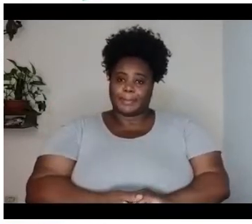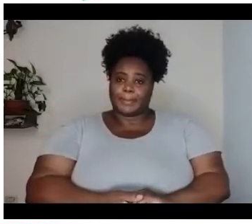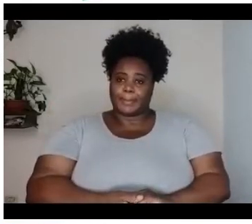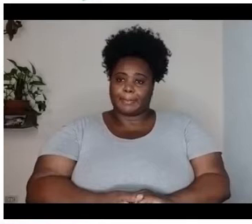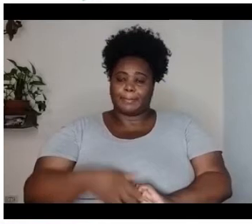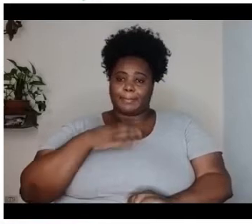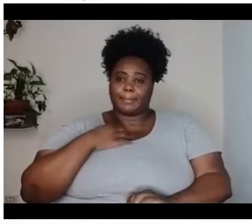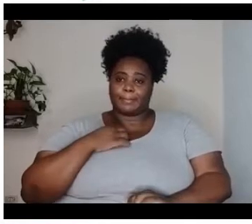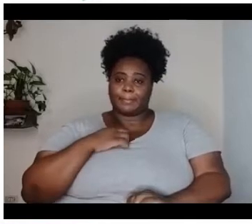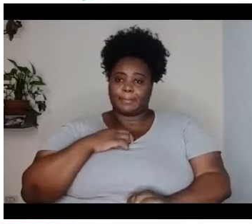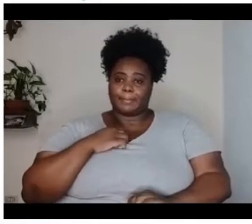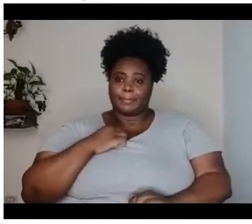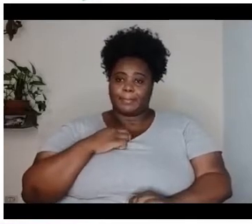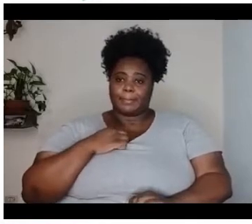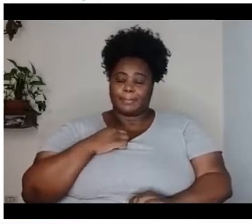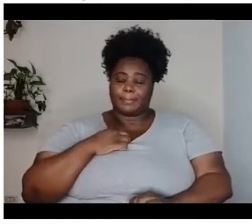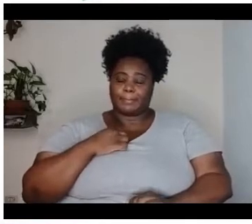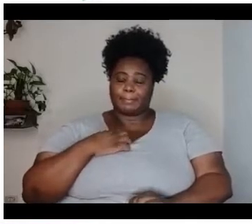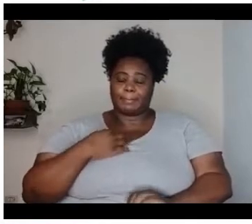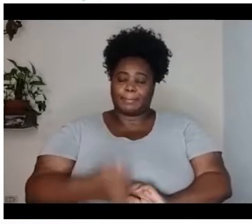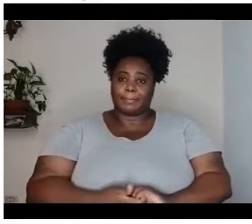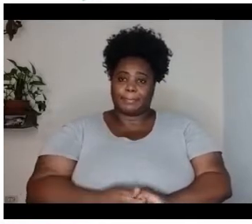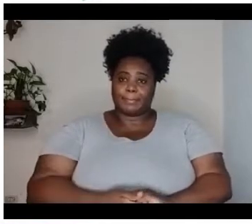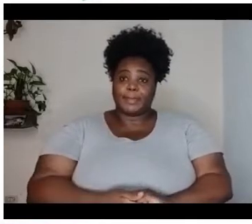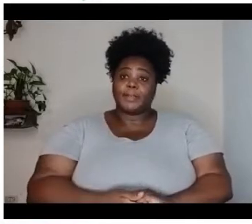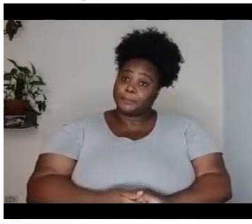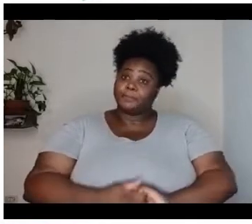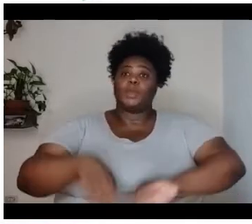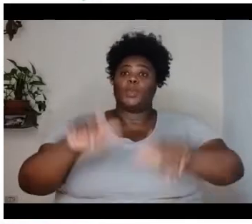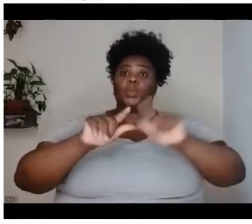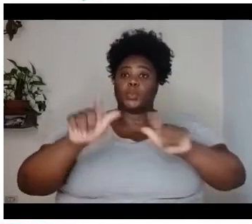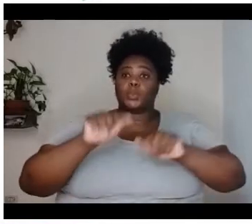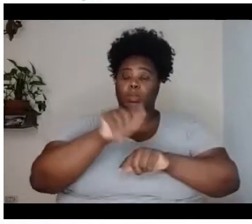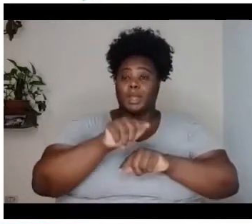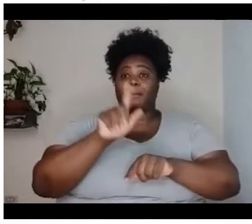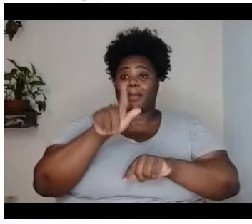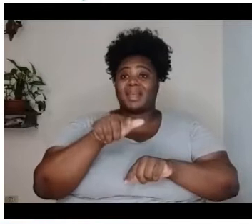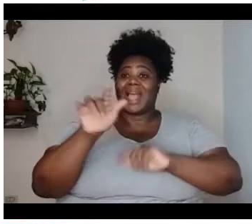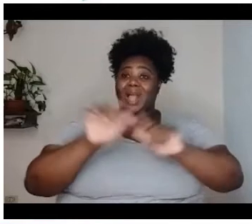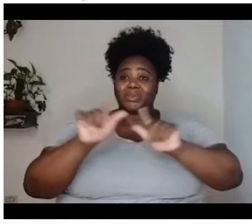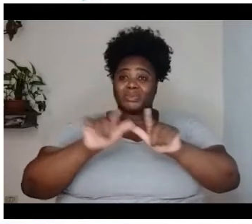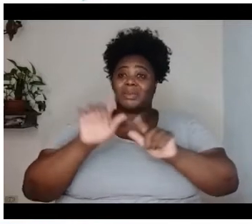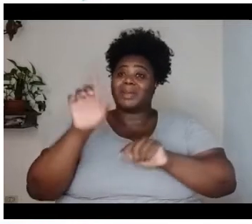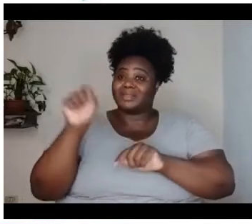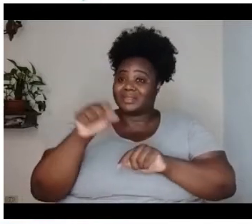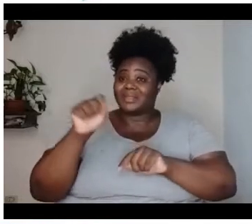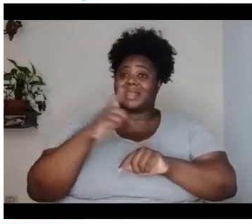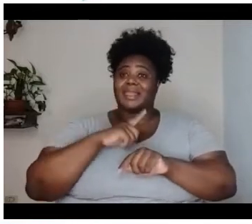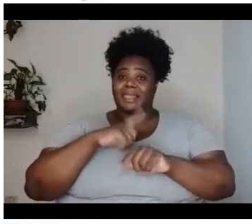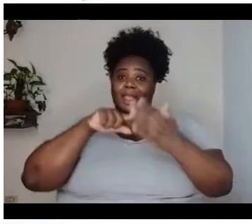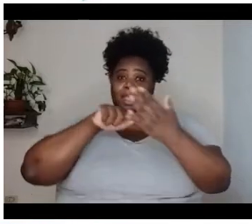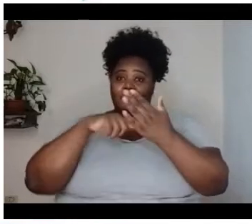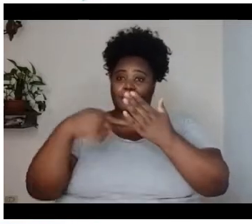A questão do trabalho de sobremesa, ele é um trabalho, sim, que tem uma ironia, mas